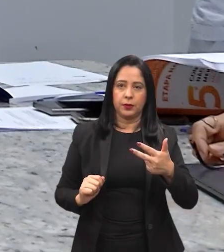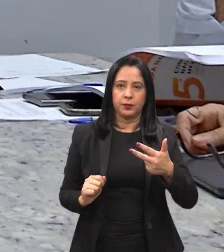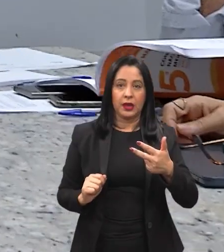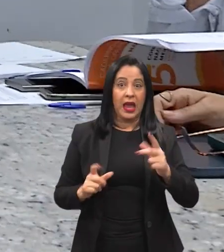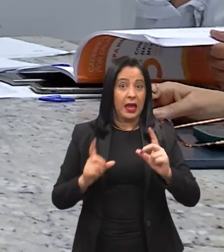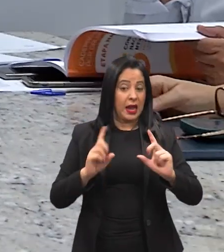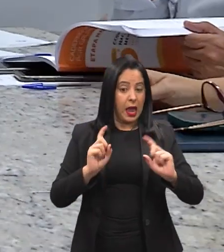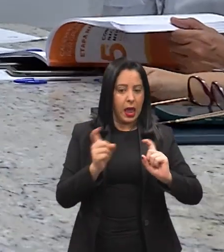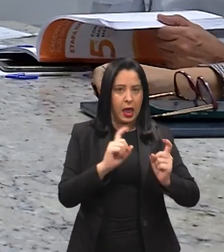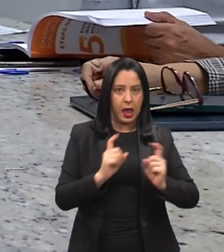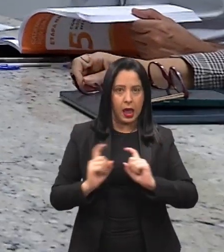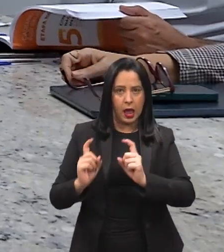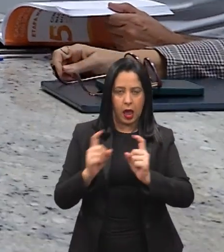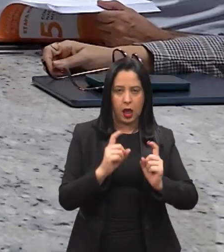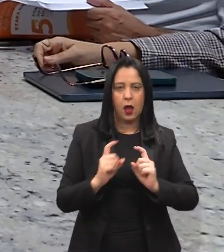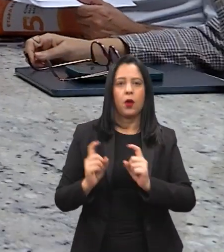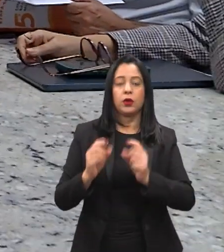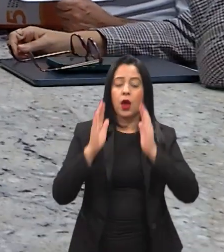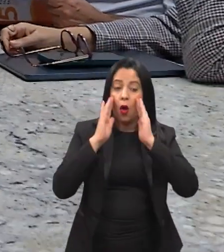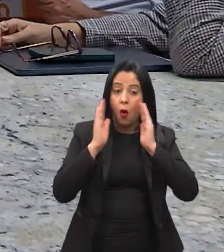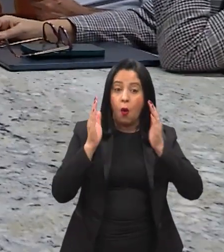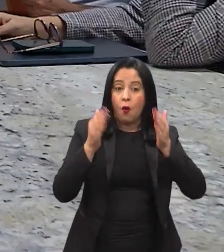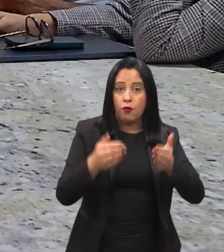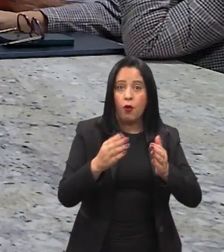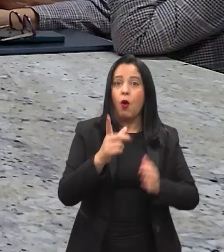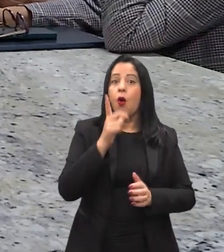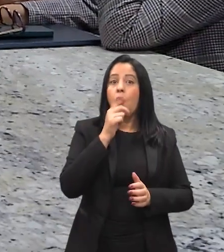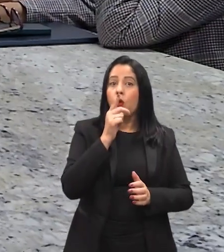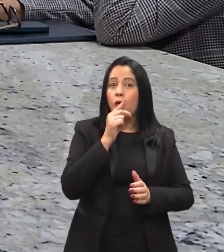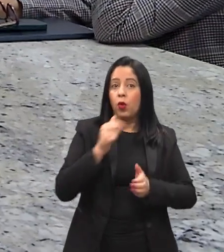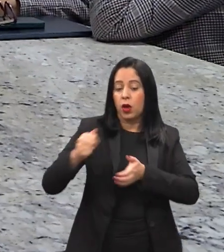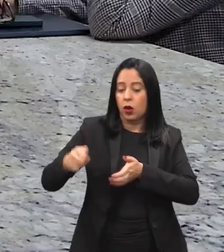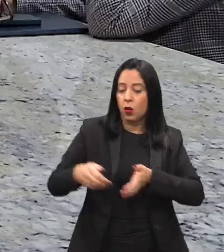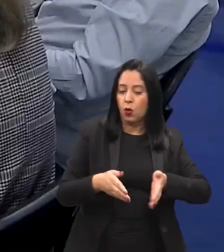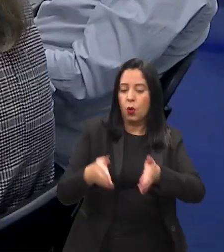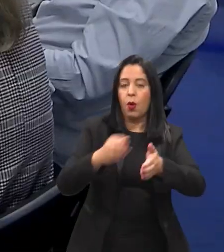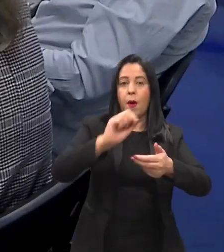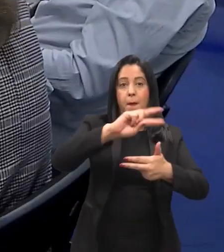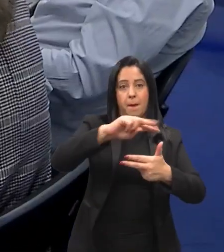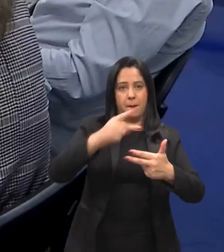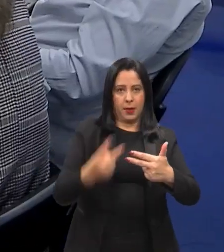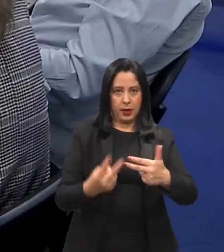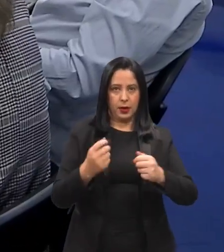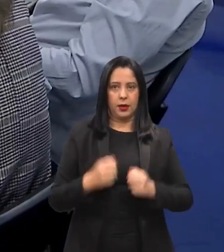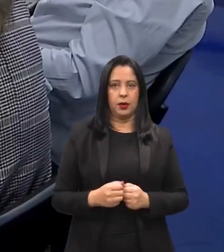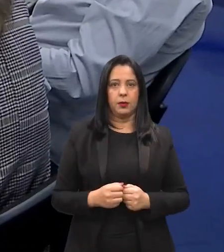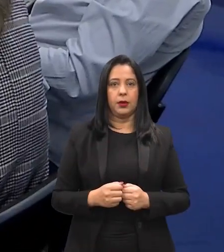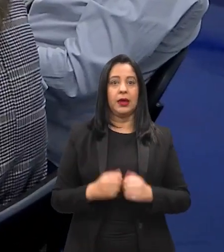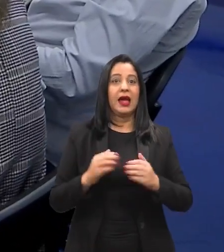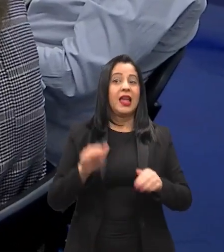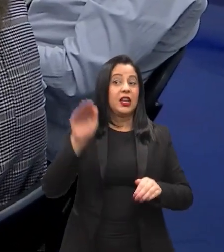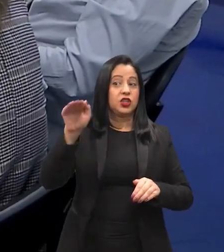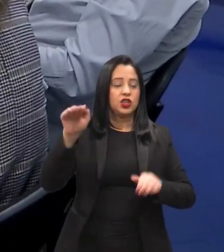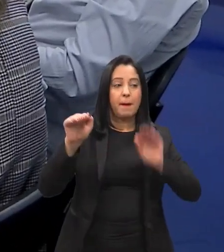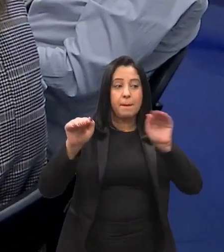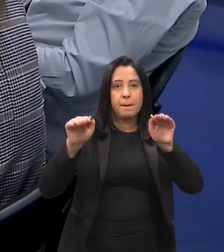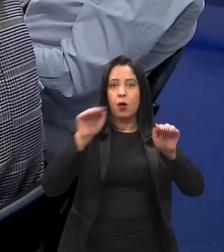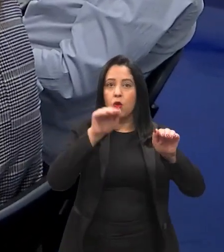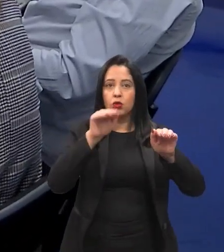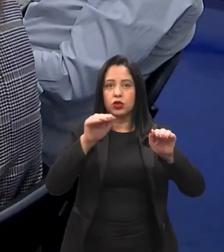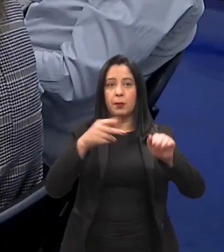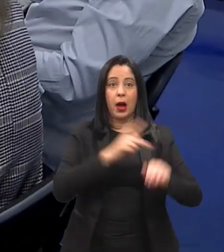Naomi, conduziu uma reunião ordinária com foco no Rio Paraíba do Sul. Na oportunidade, foram